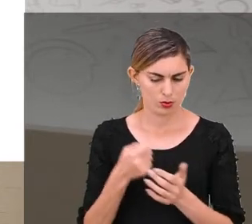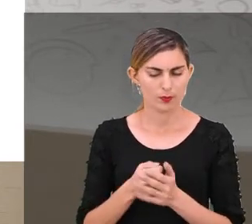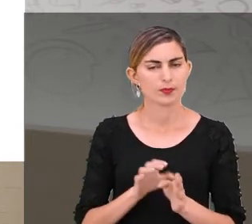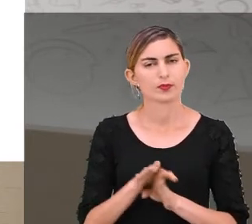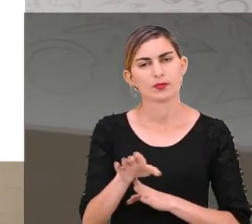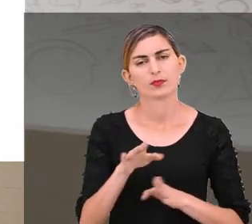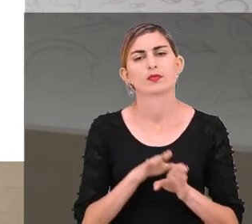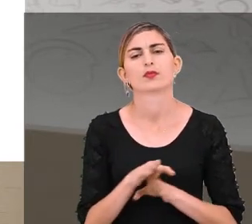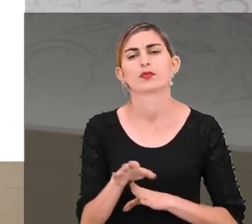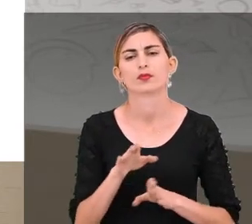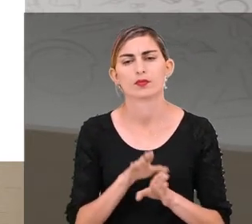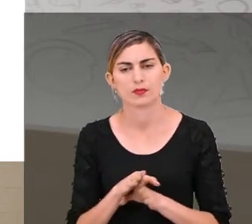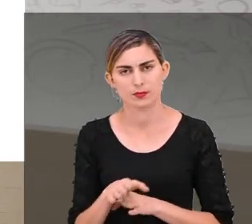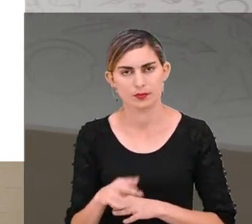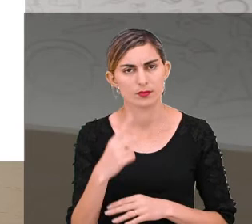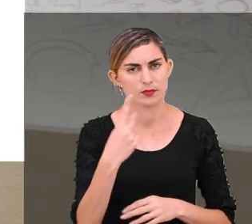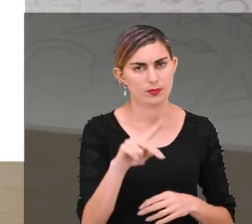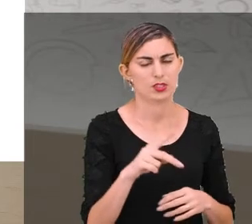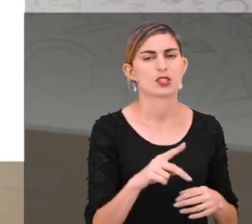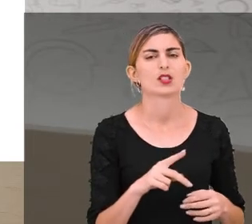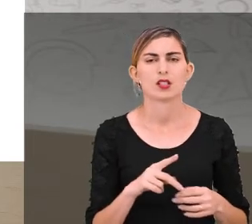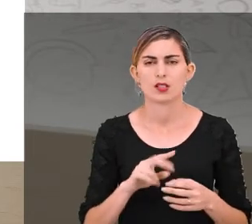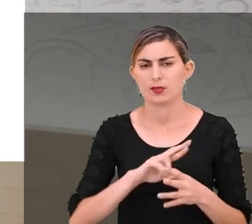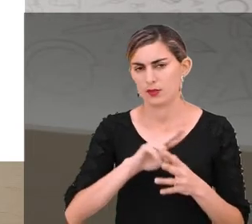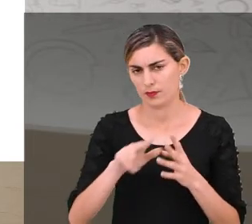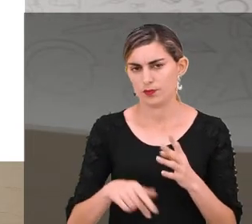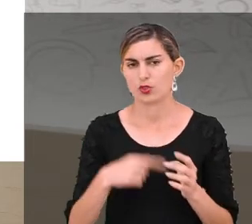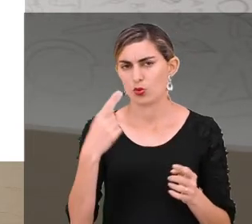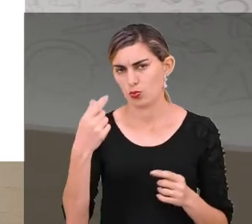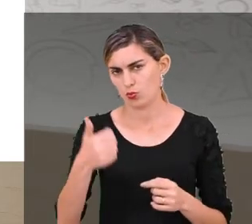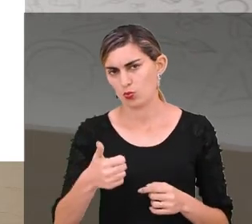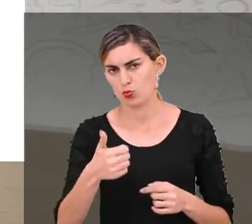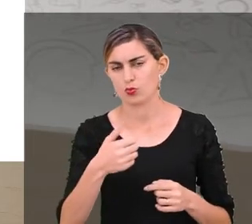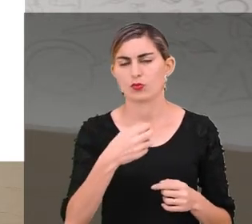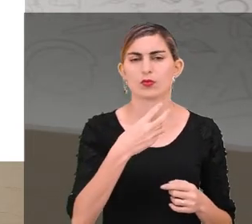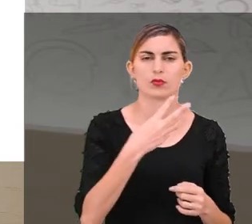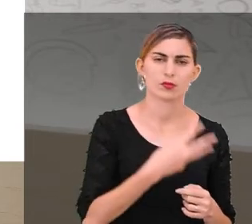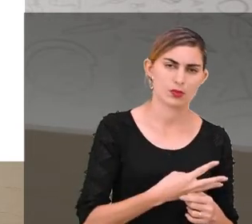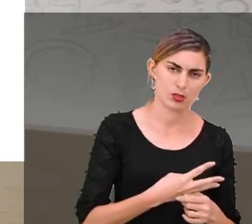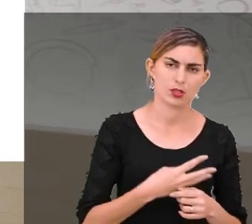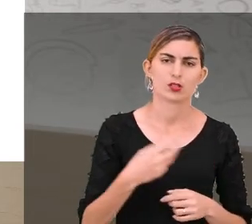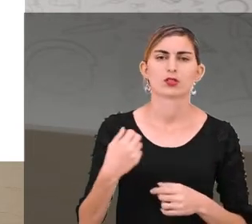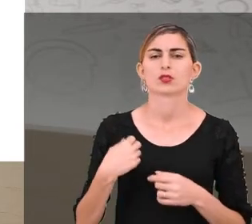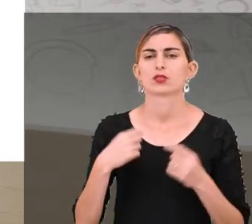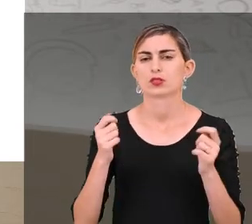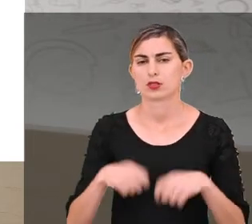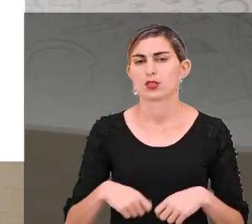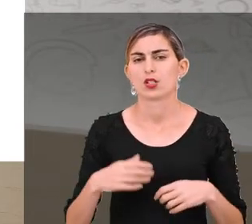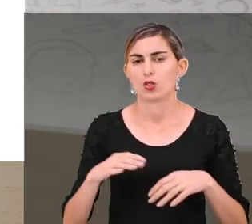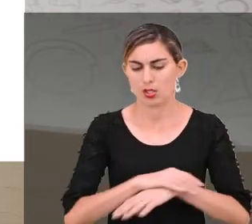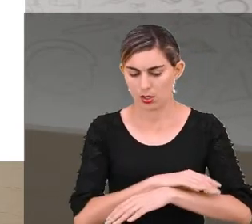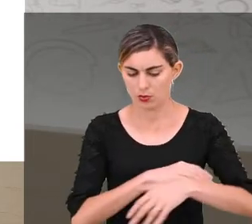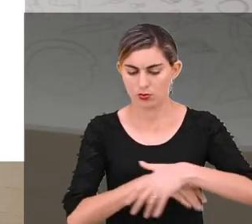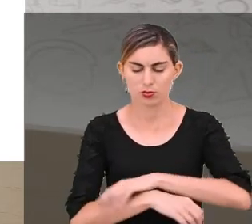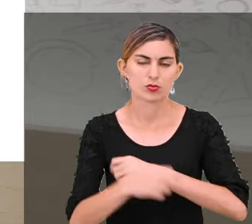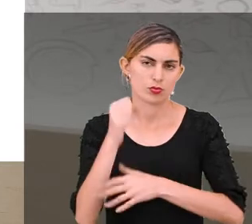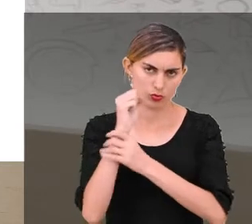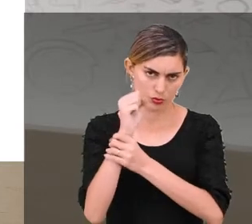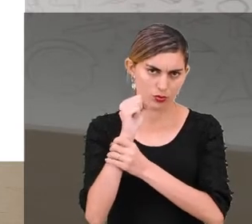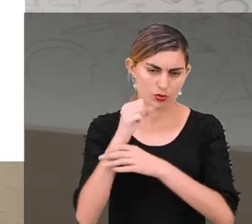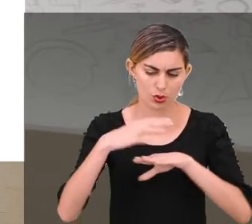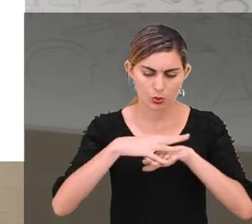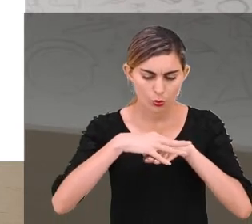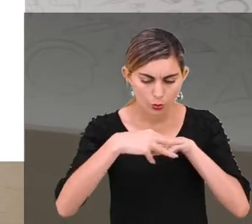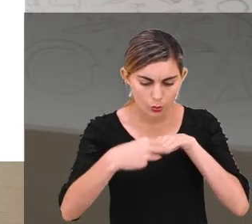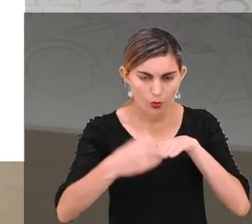deve recomendar para as situações 1 e 3 que seja disponibilizado calçado de segurança